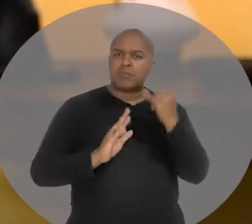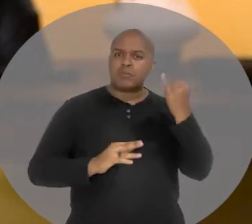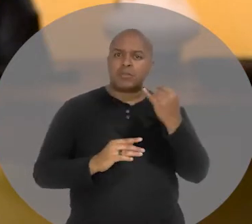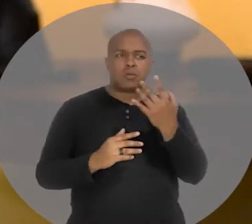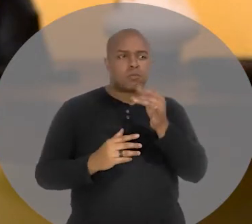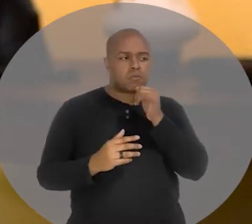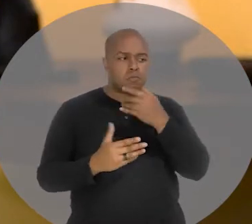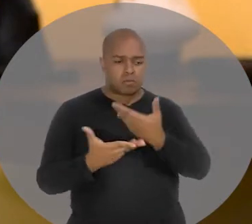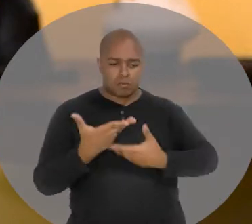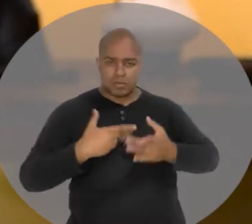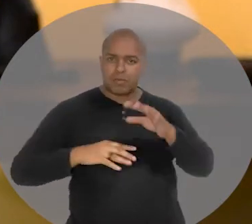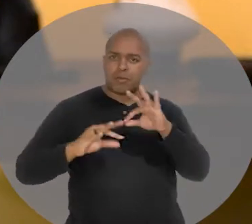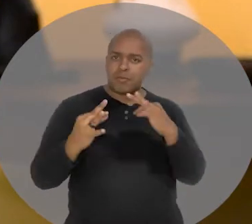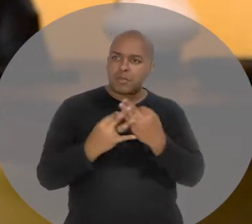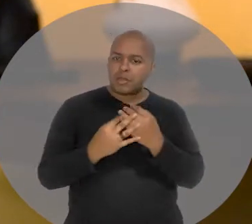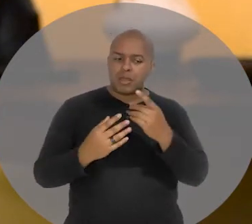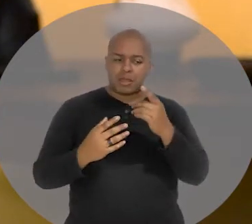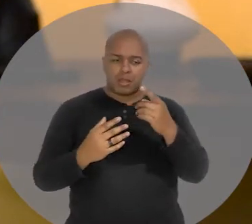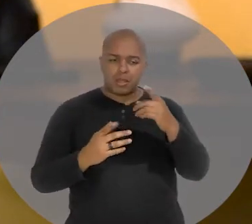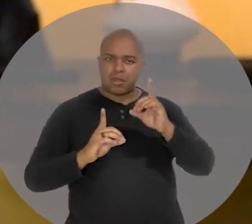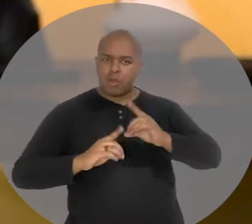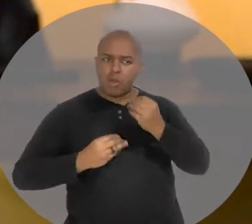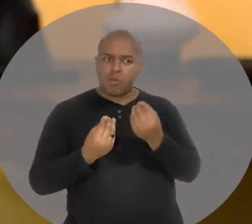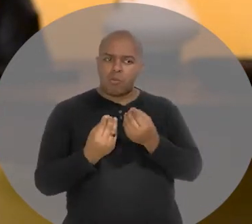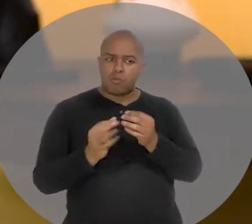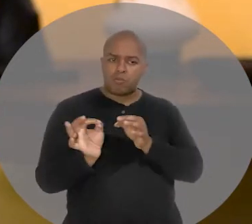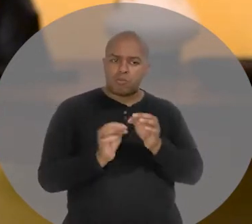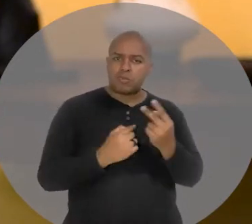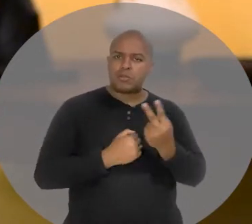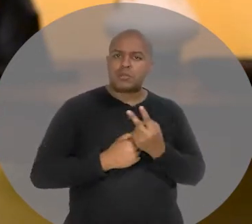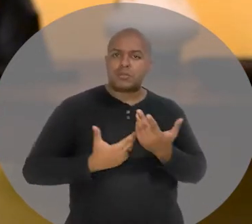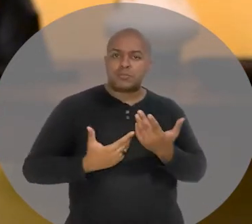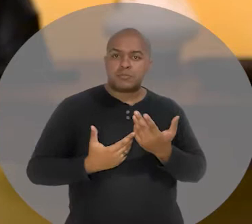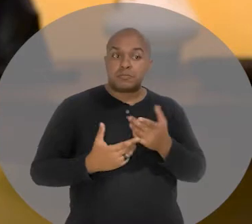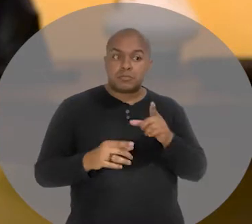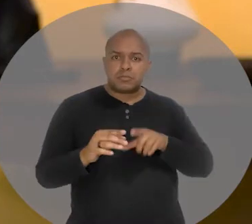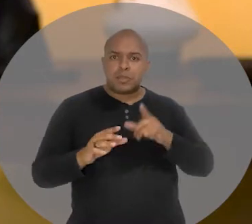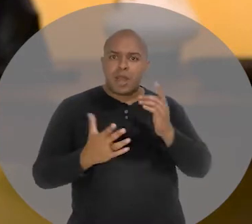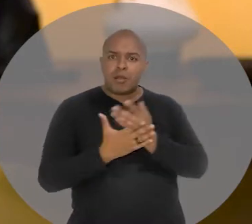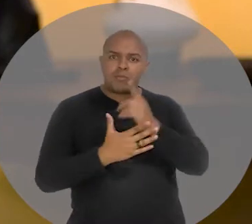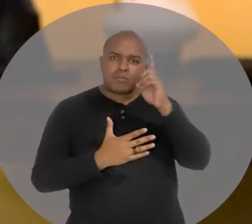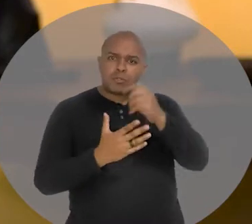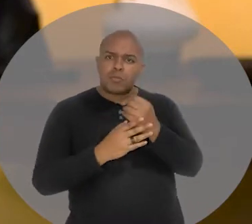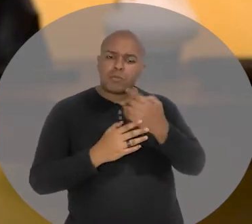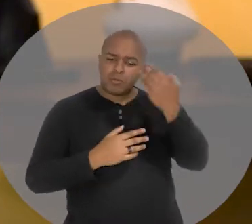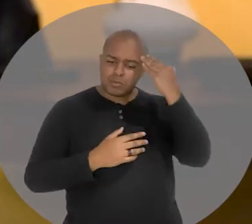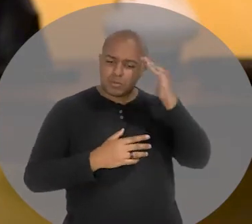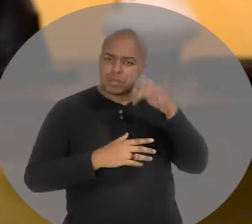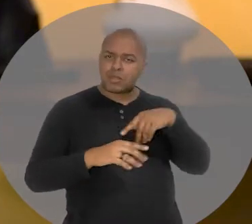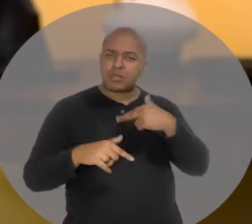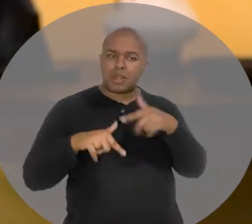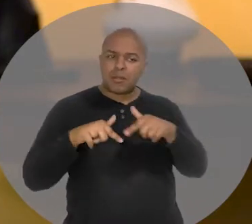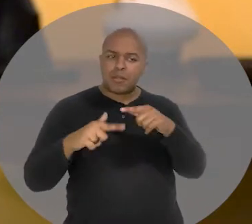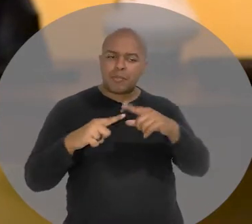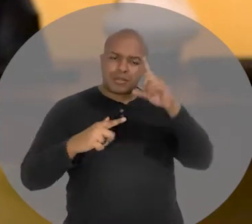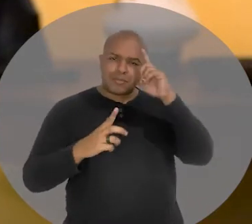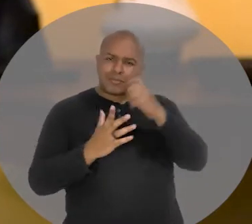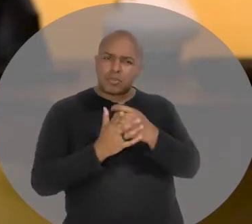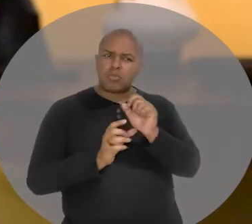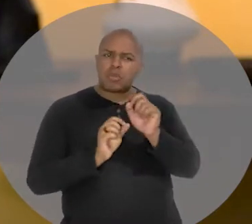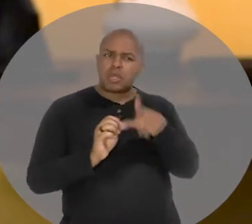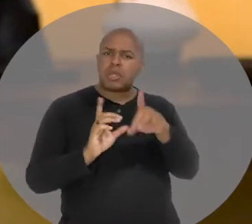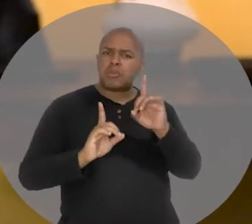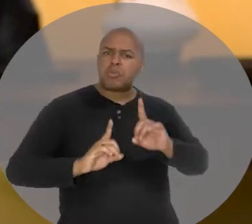relações familiares, as relações das deficiências, mecanismos de defesa, definições de conceito. Ela tem todo um trabalho para definir o que é a deficiência,